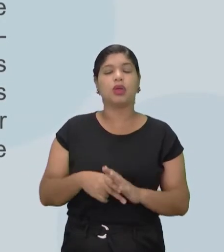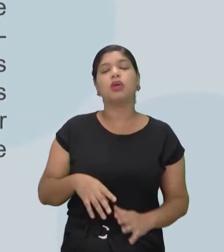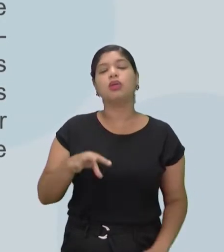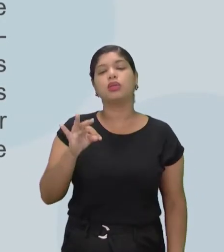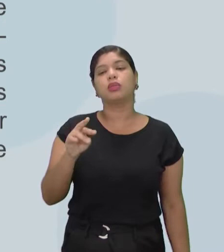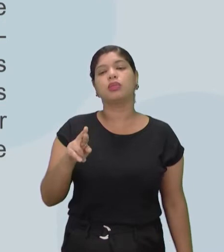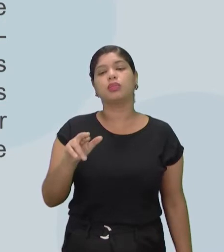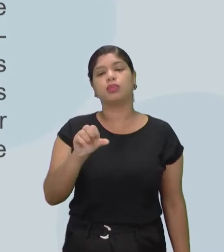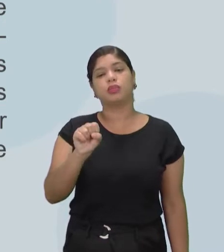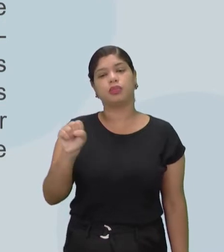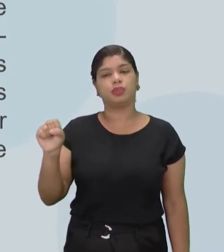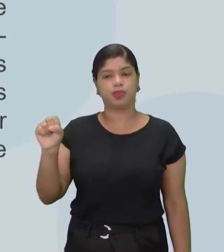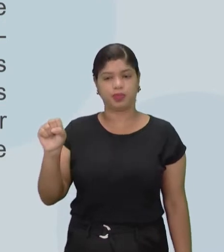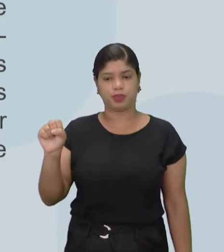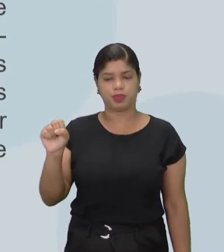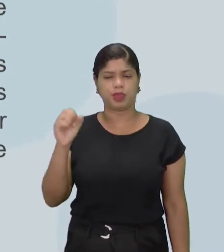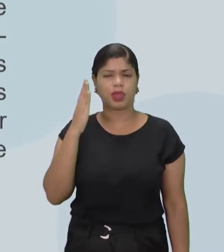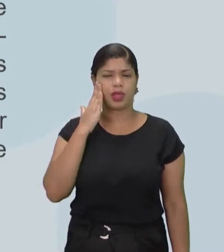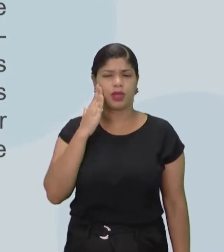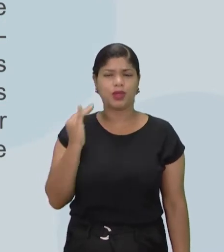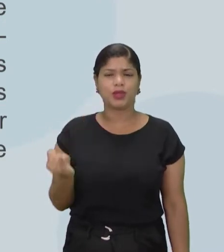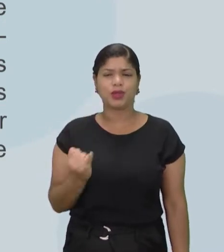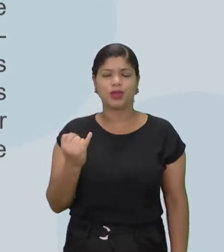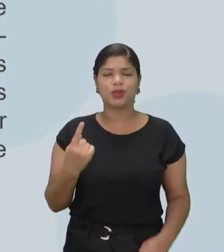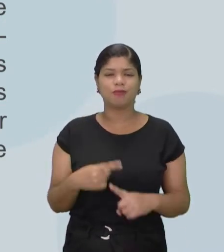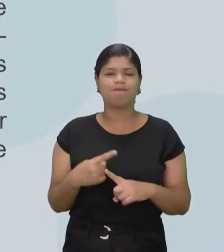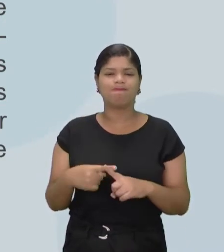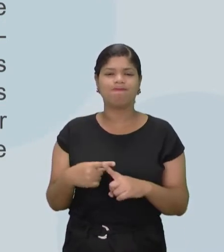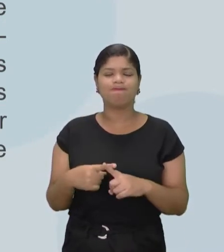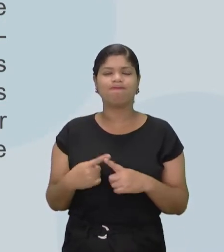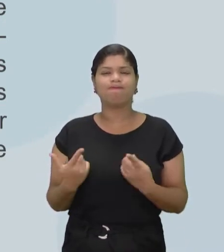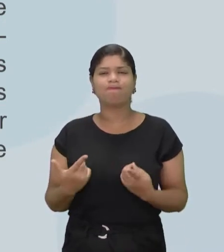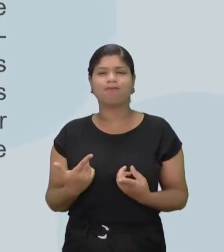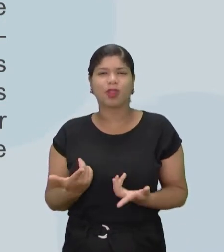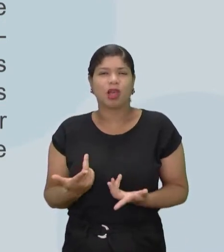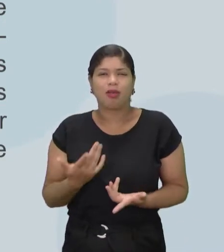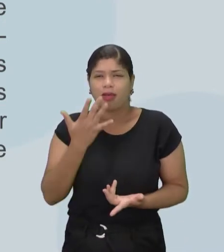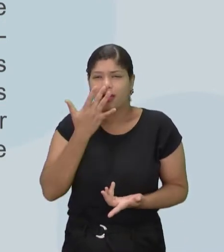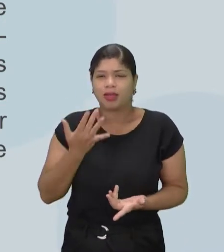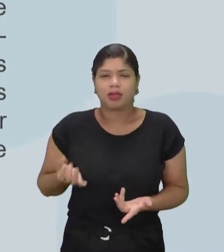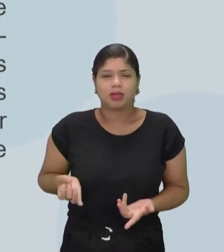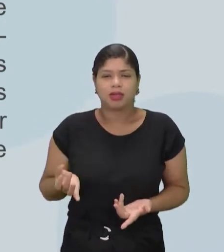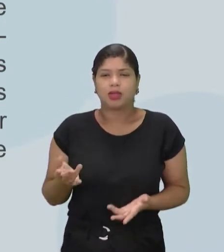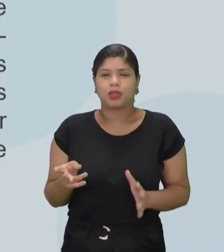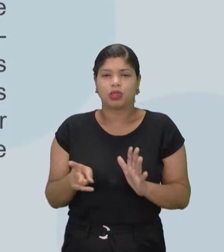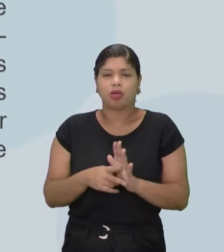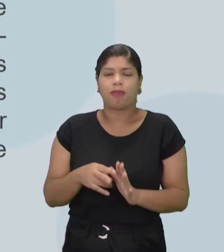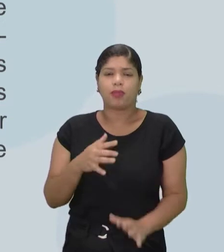TRSS. Por que a importância de coletar e descartar de forma diferente